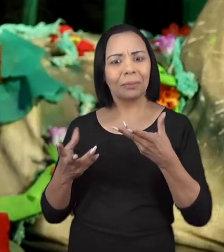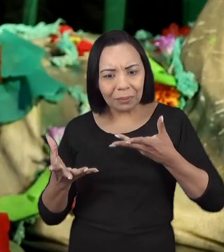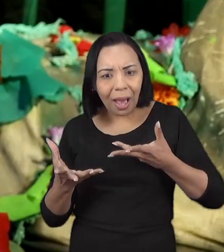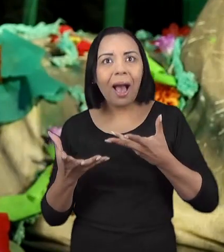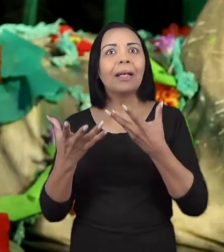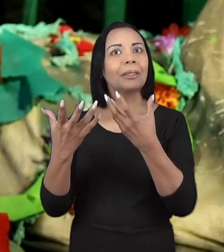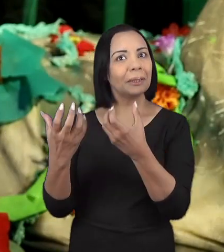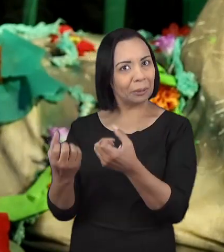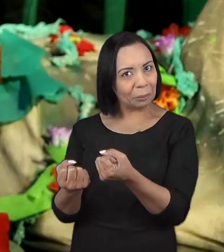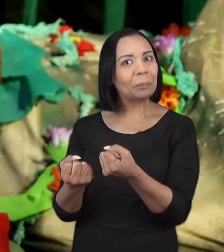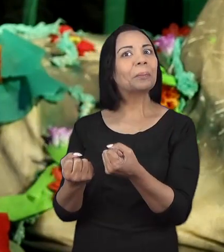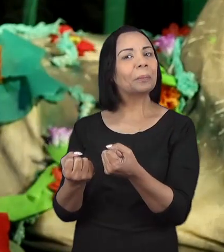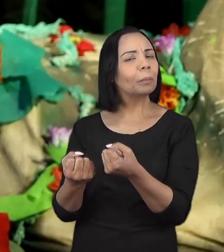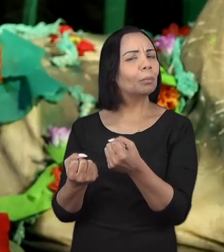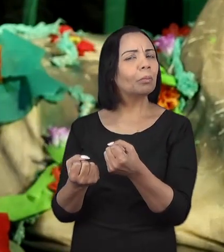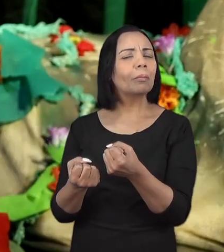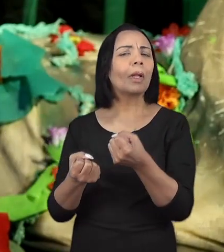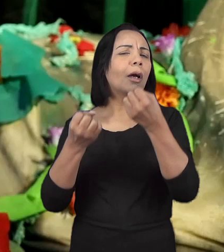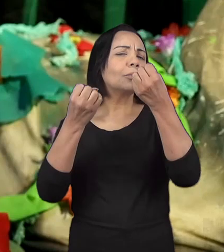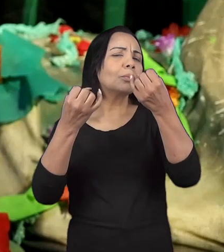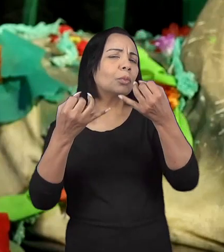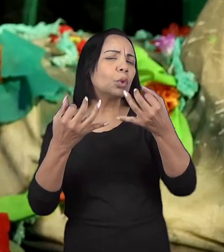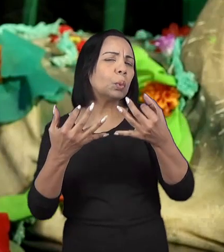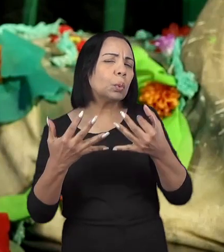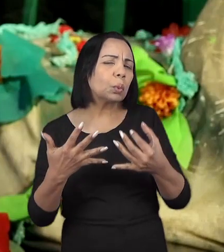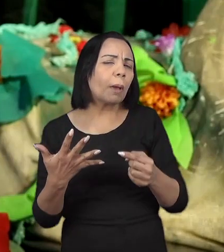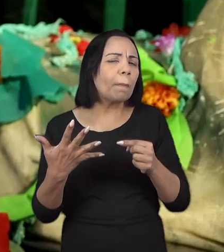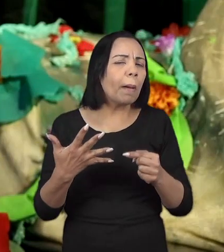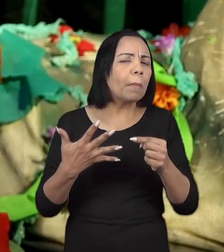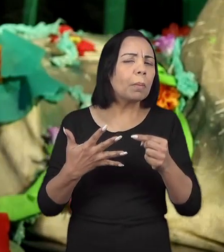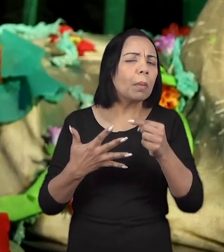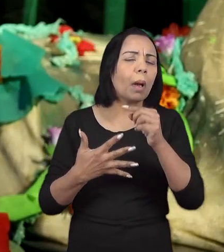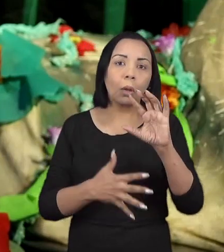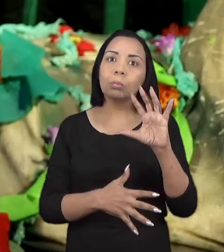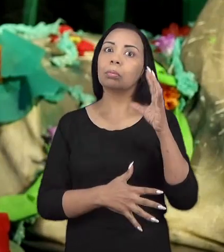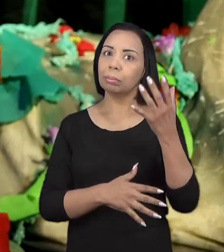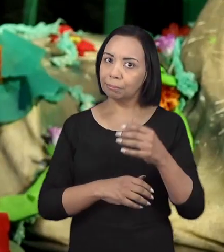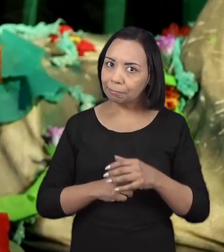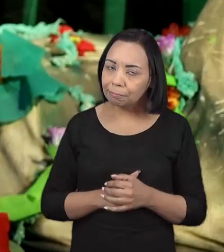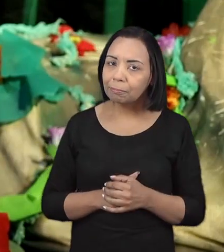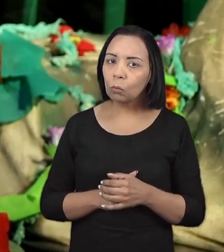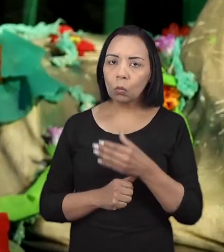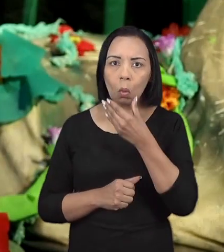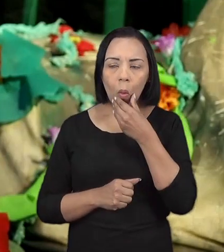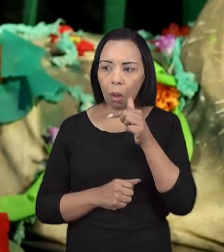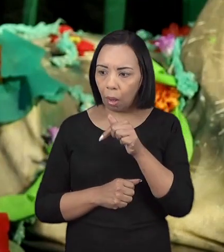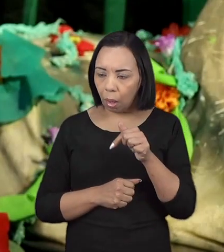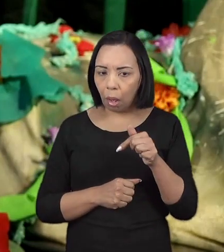bem-vinda. Então, ela contou aos anões tudo o que tinha acontecido. Os anões